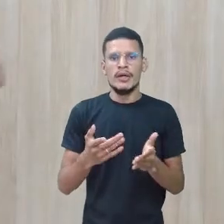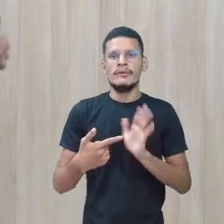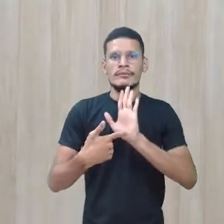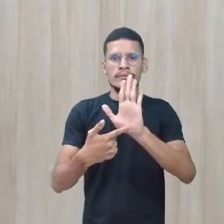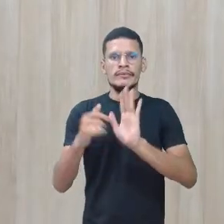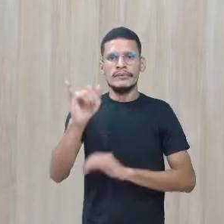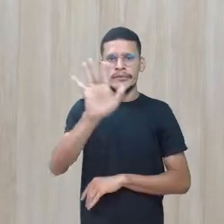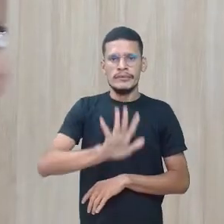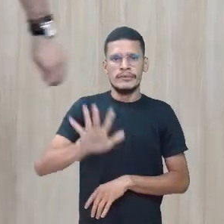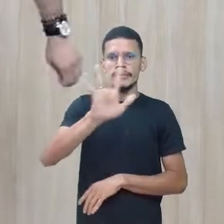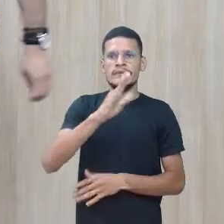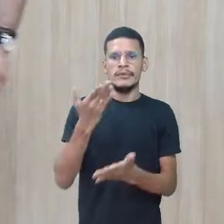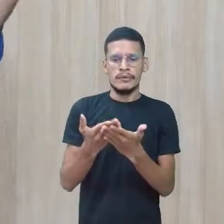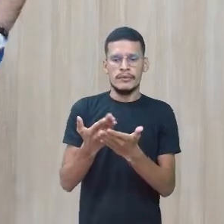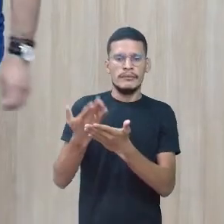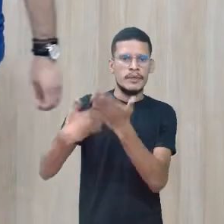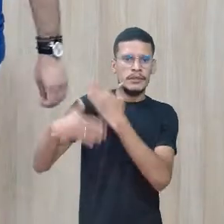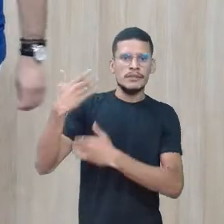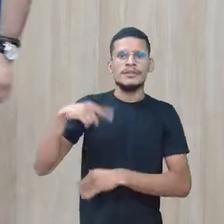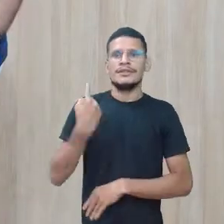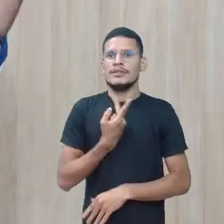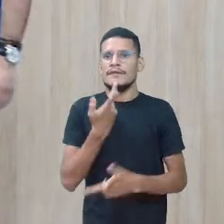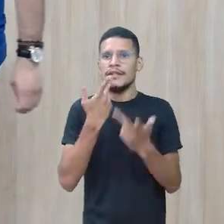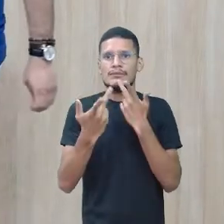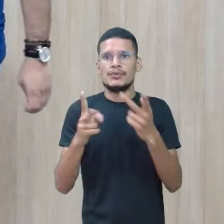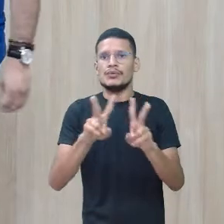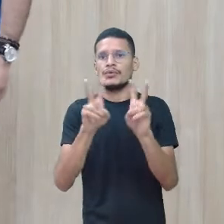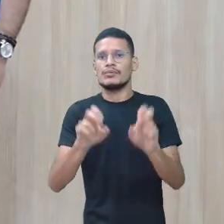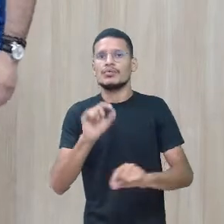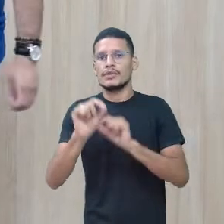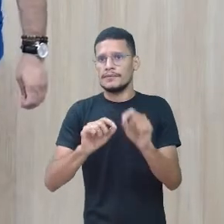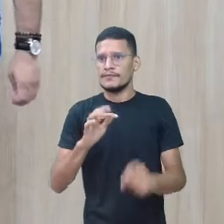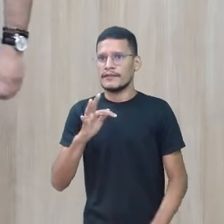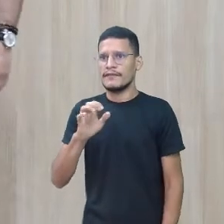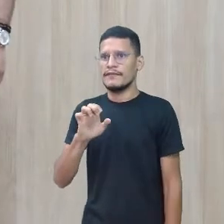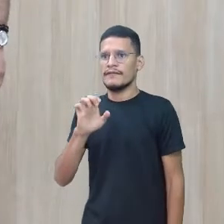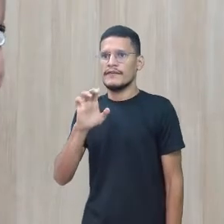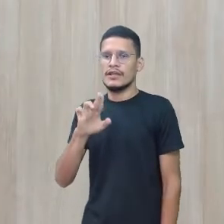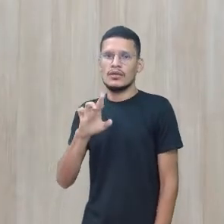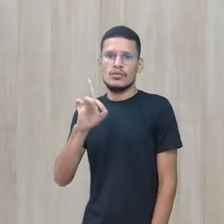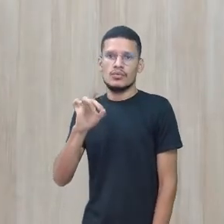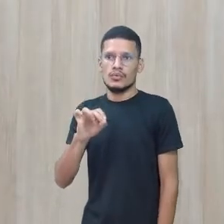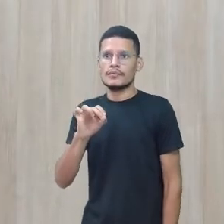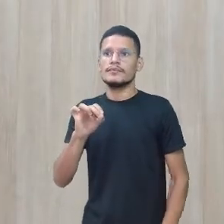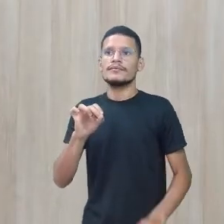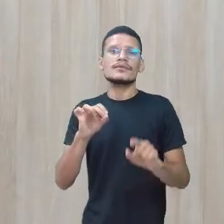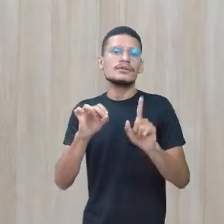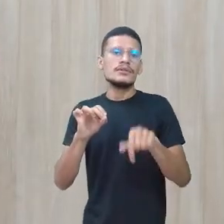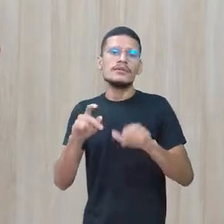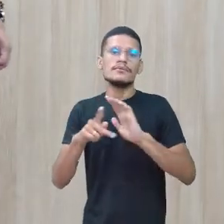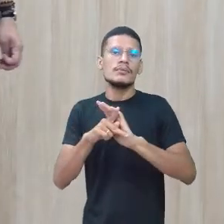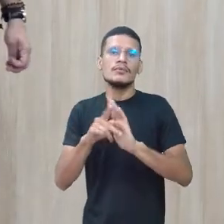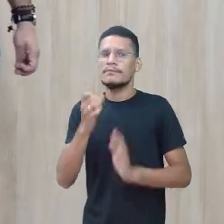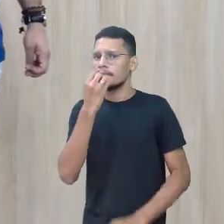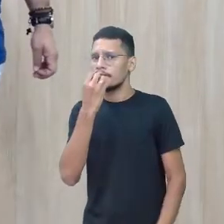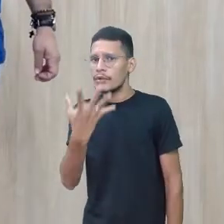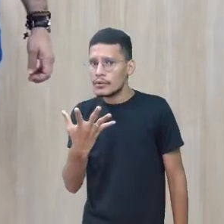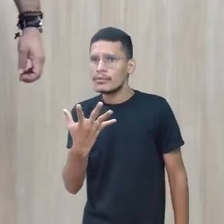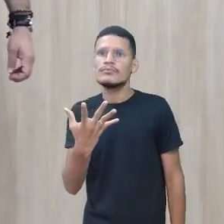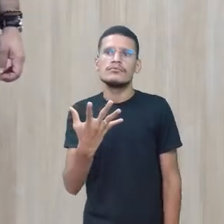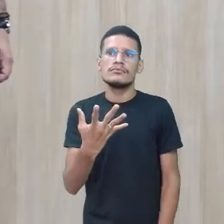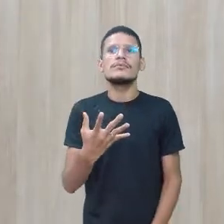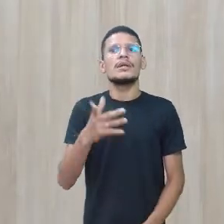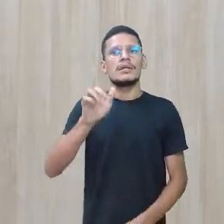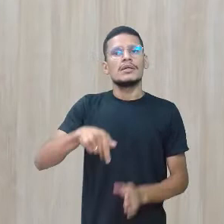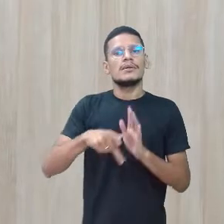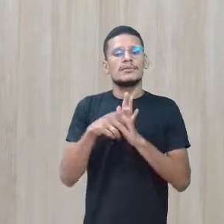certo? Porque na aula passada a gente falou, né, que o feudo, né, o feudo era um benefício, né? Era algo que